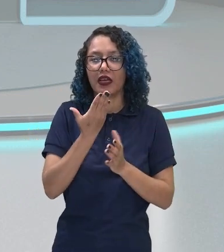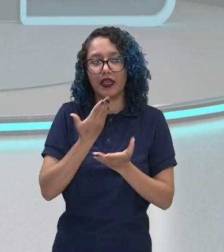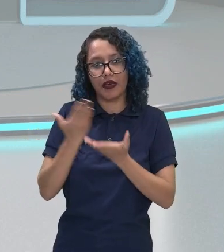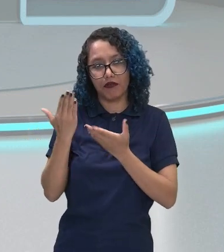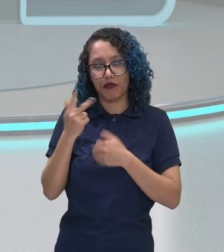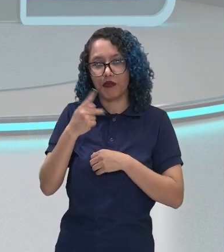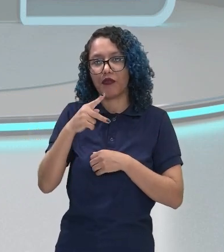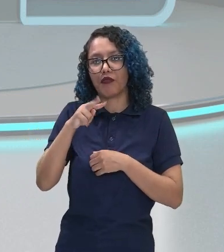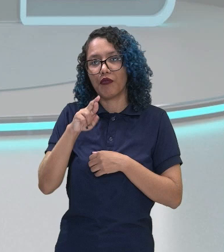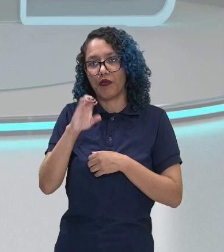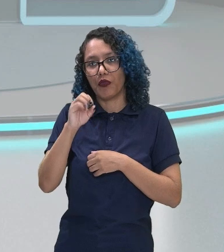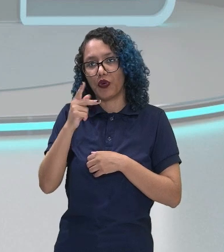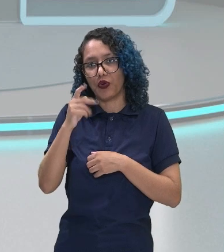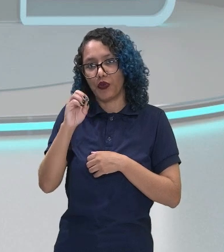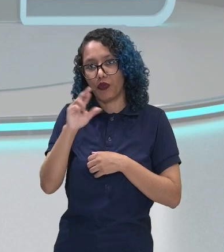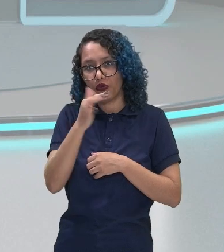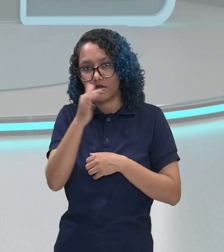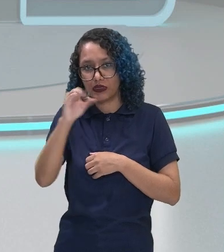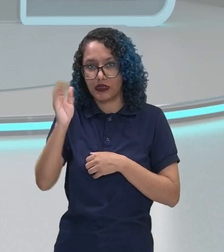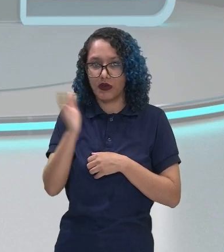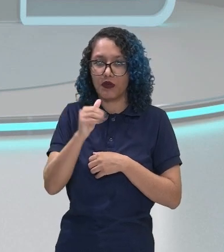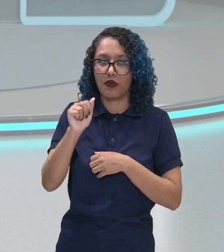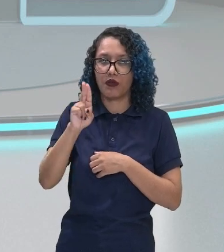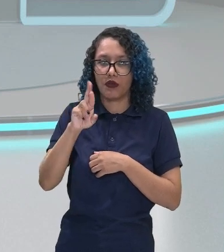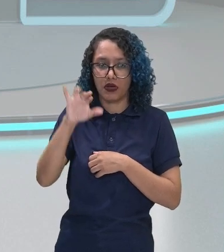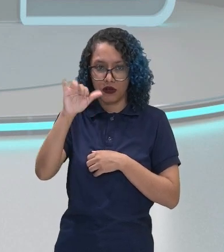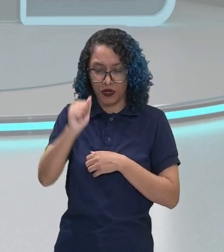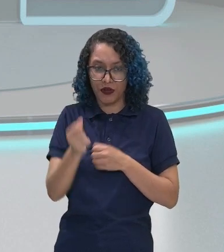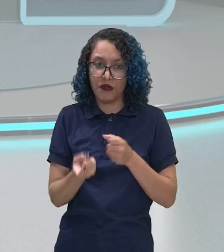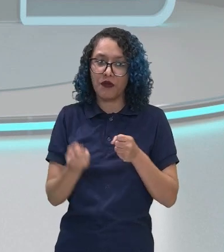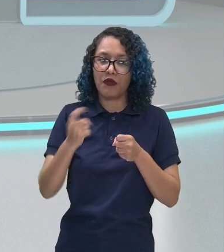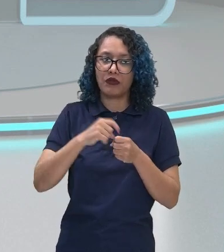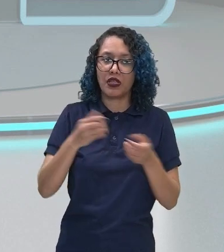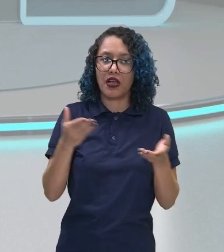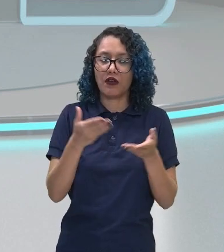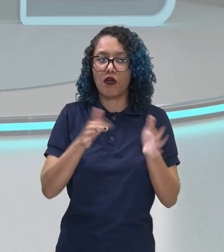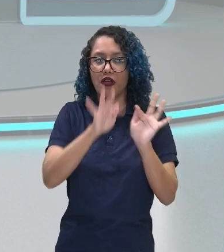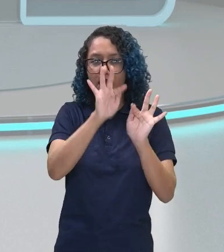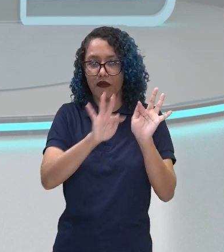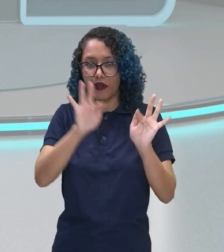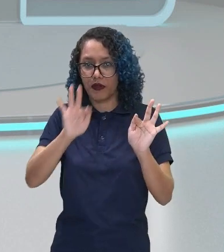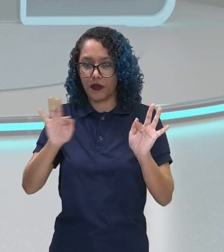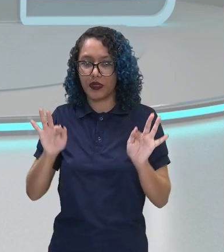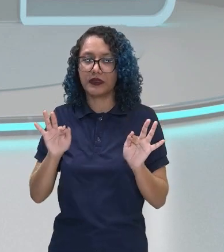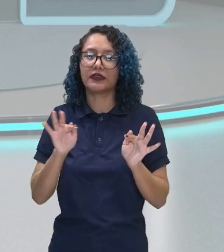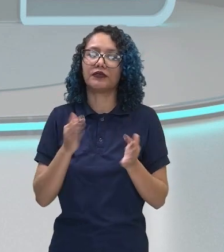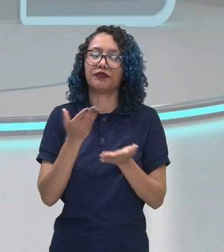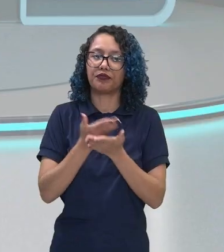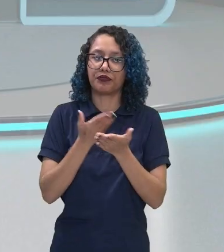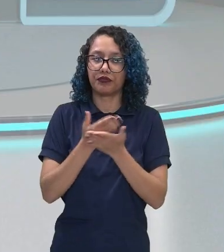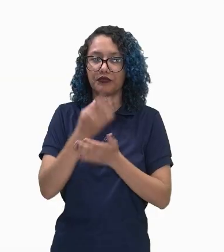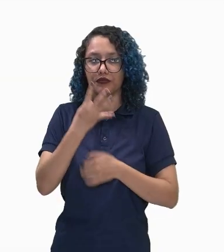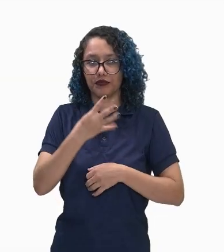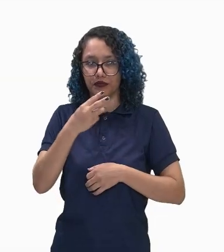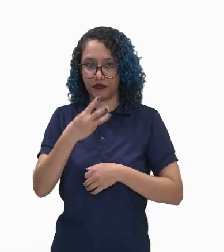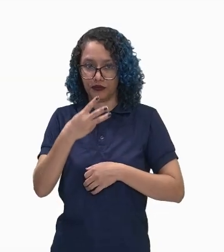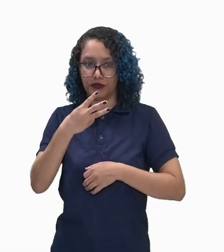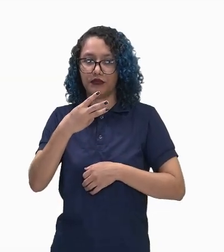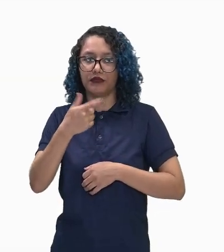áurea. Vamos voltar lá para a nossa frequência? Vamos começar então vendo aqui a de 432 Hz? Olha